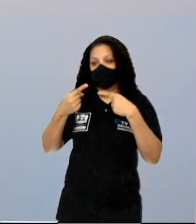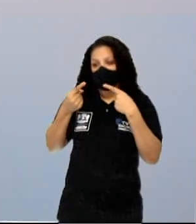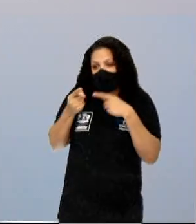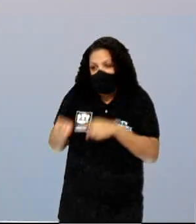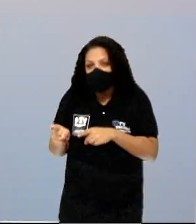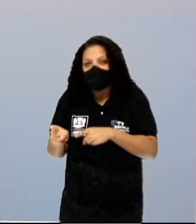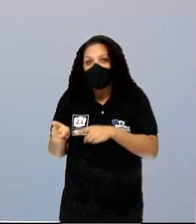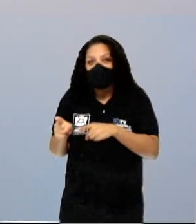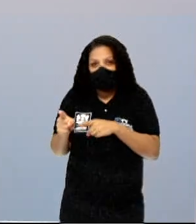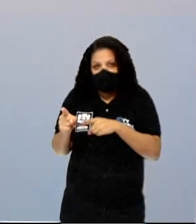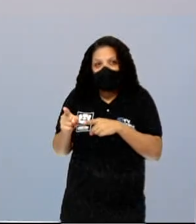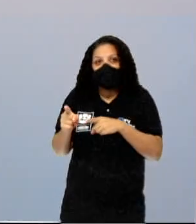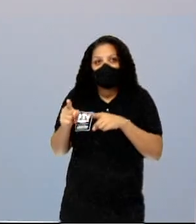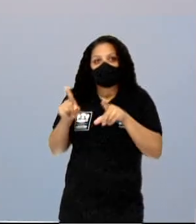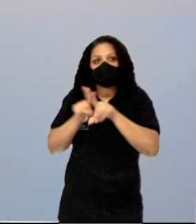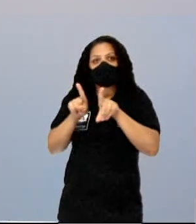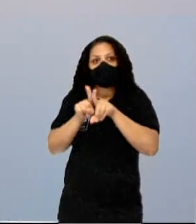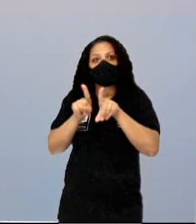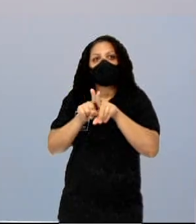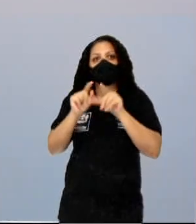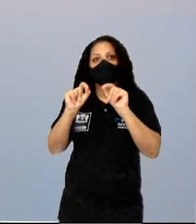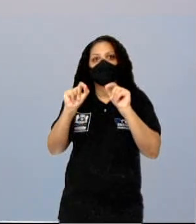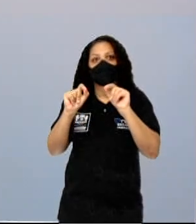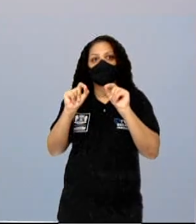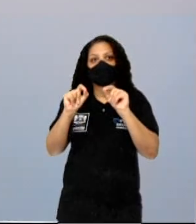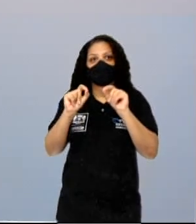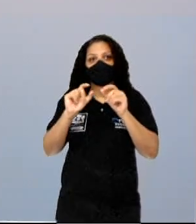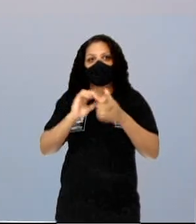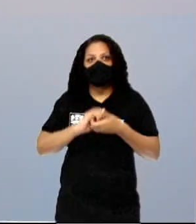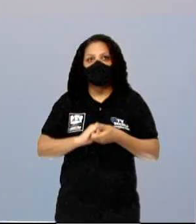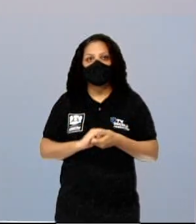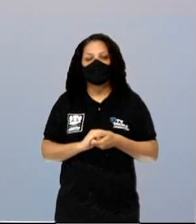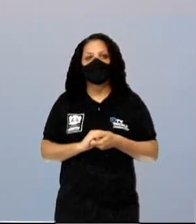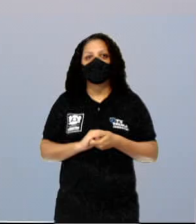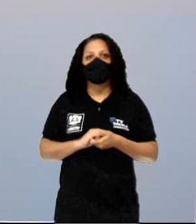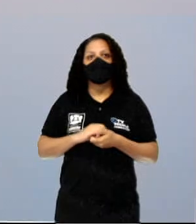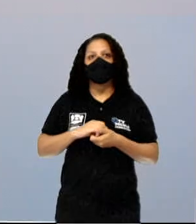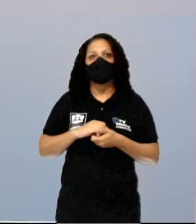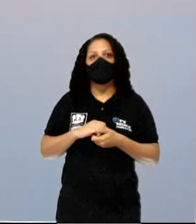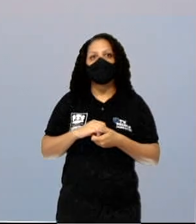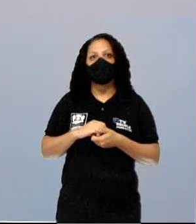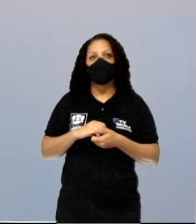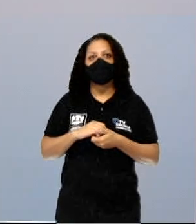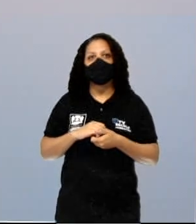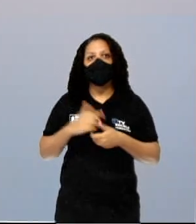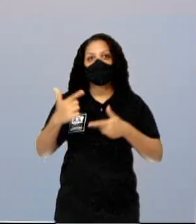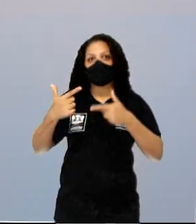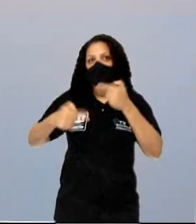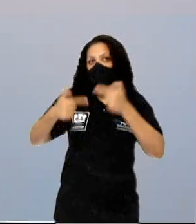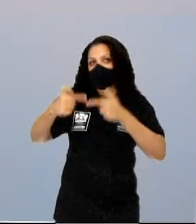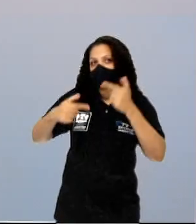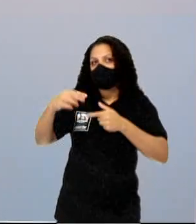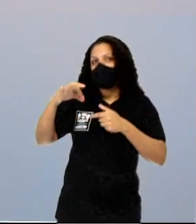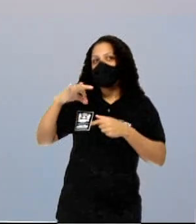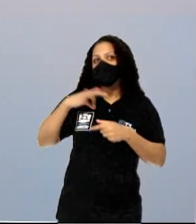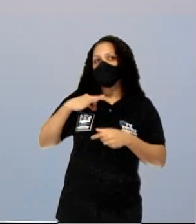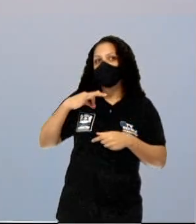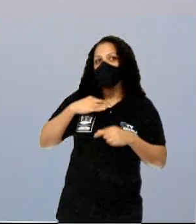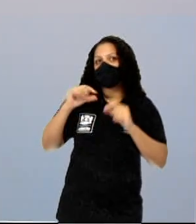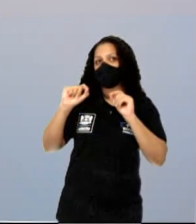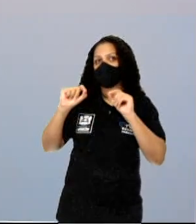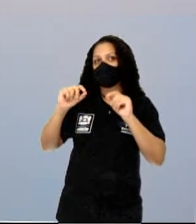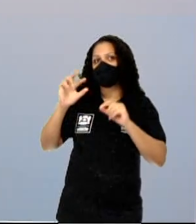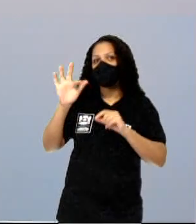o responsável por esse departamento aí da polícia política. É importante destacar que Filinto Miller era um cara